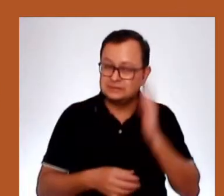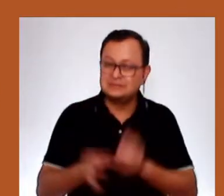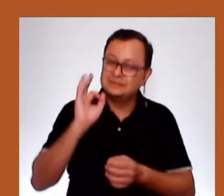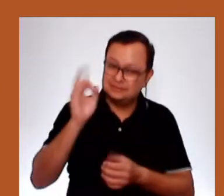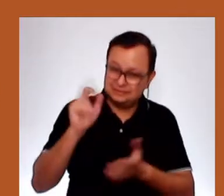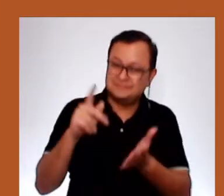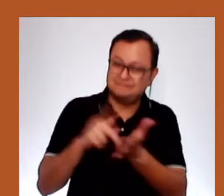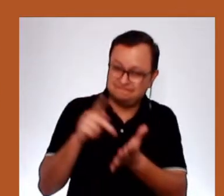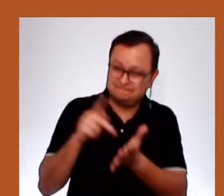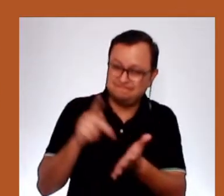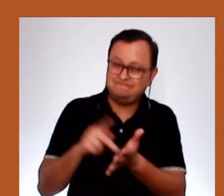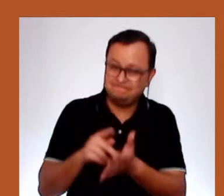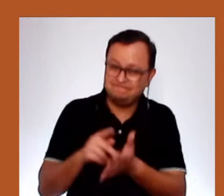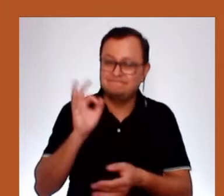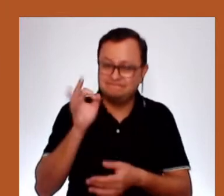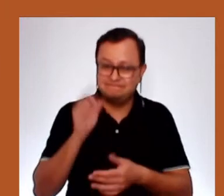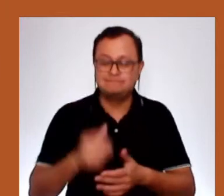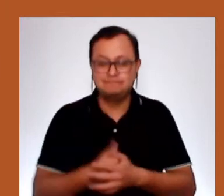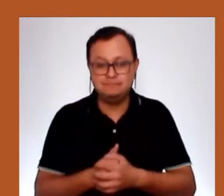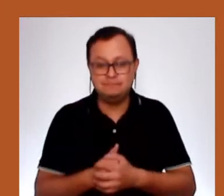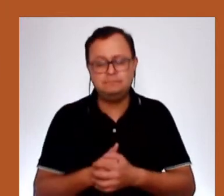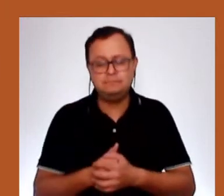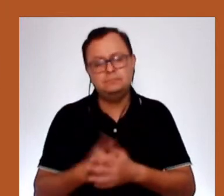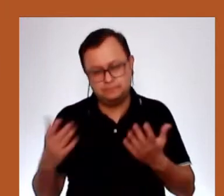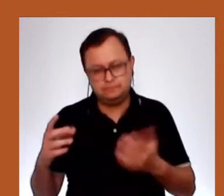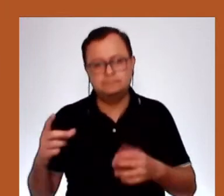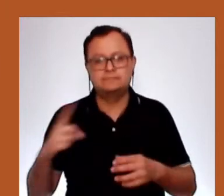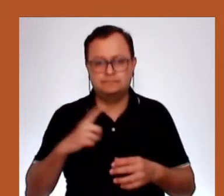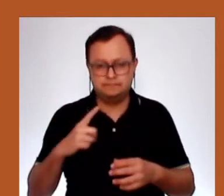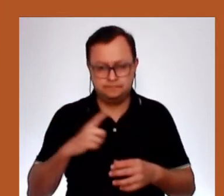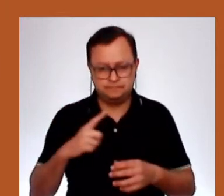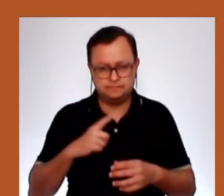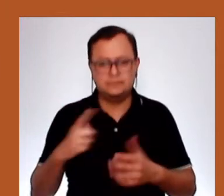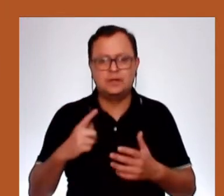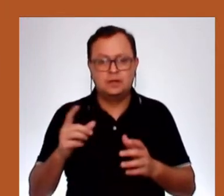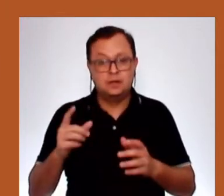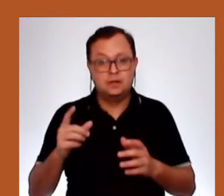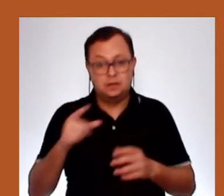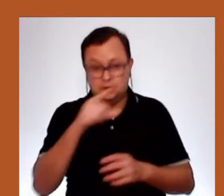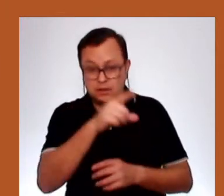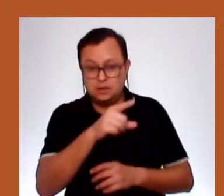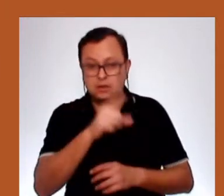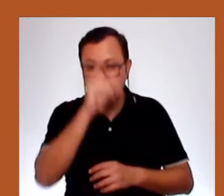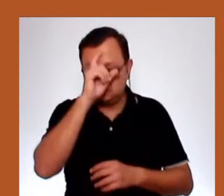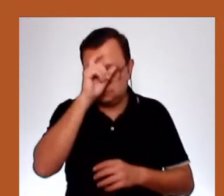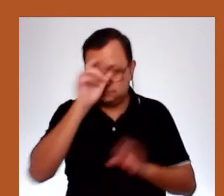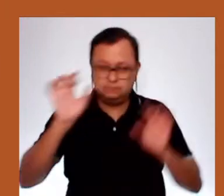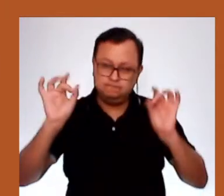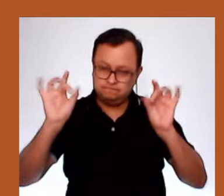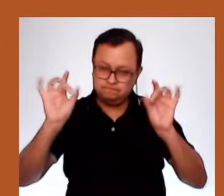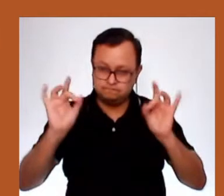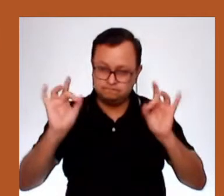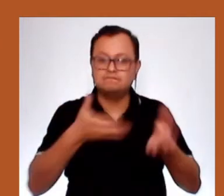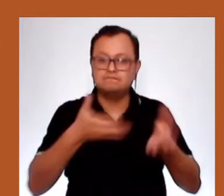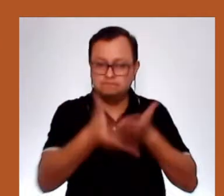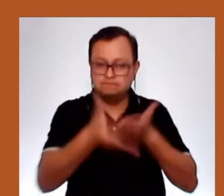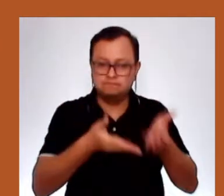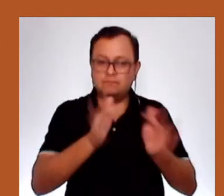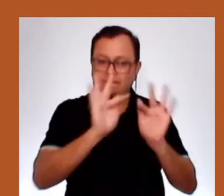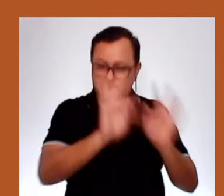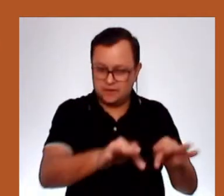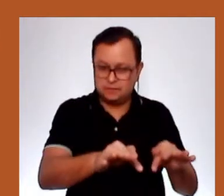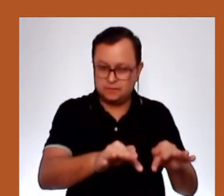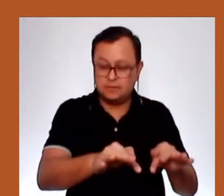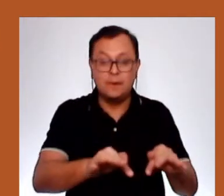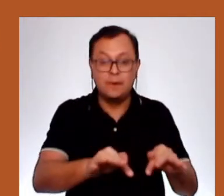Então, isso tudo para dizer, na verdade, que é, sim, claro, é uma condição muito especial para a prática de cuidados paliativos, mas sim,